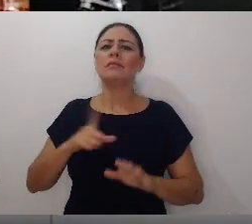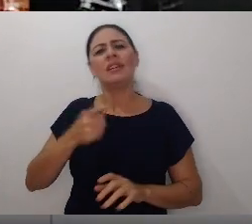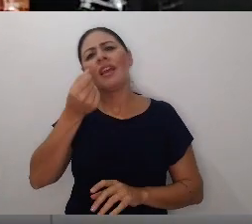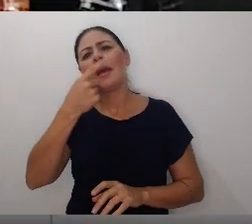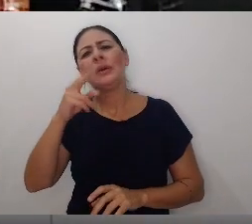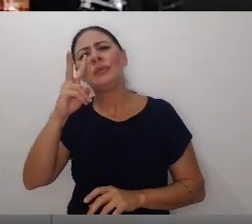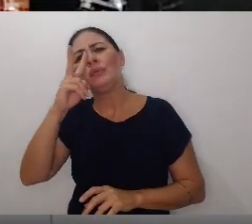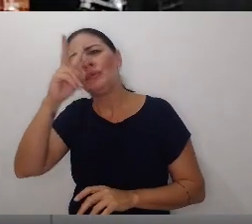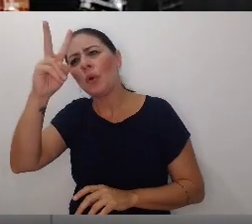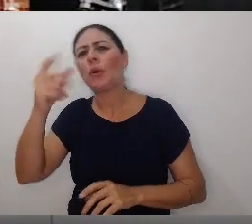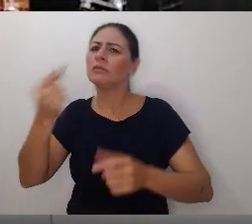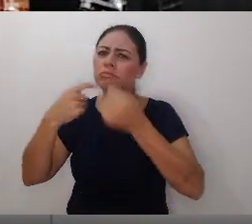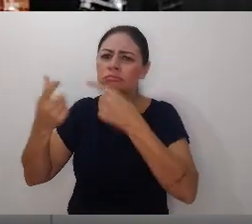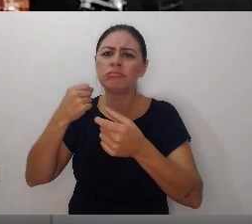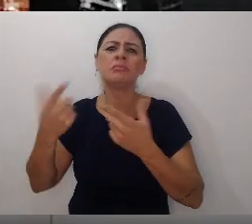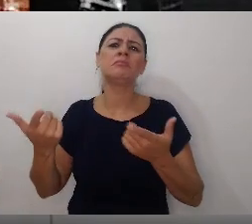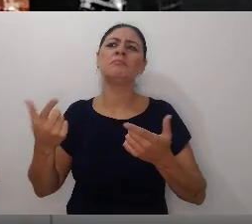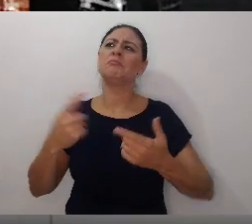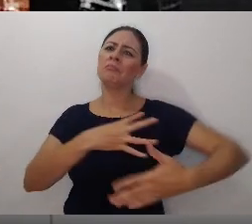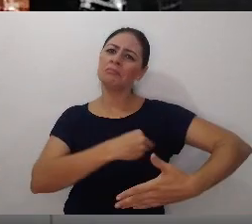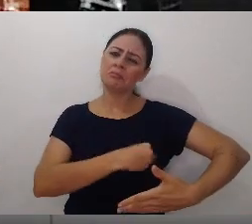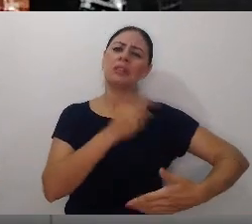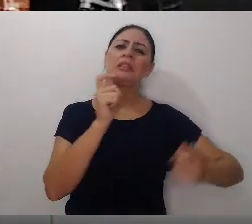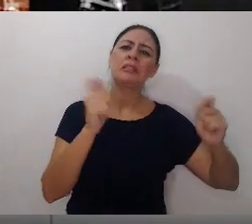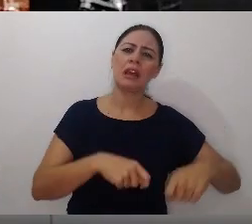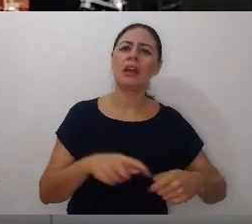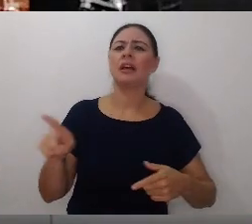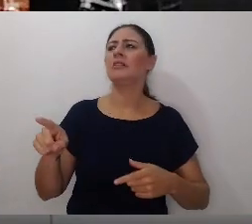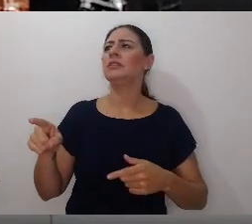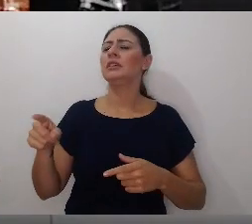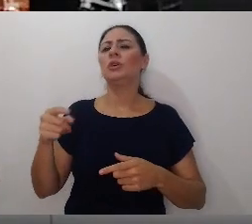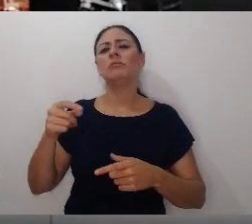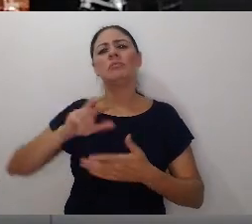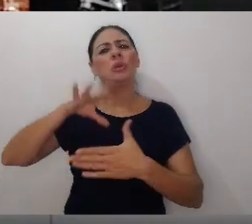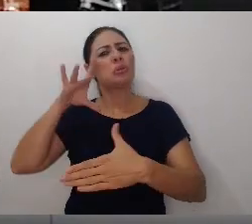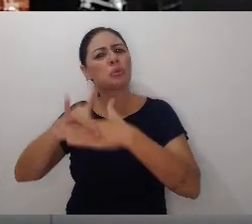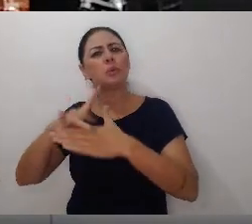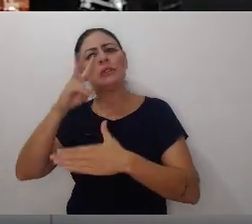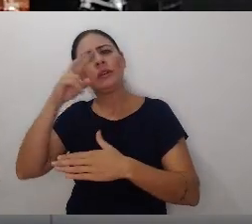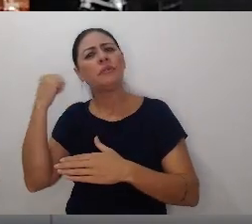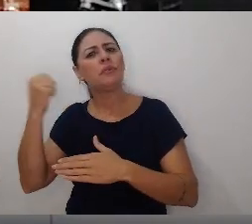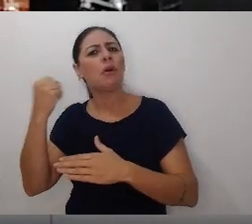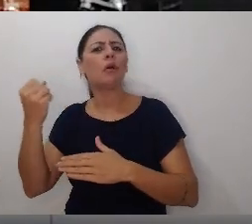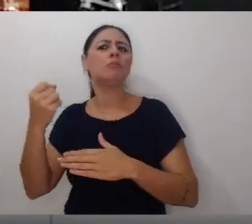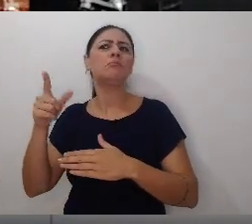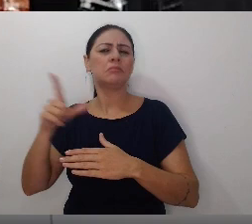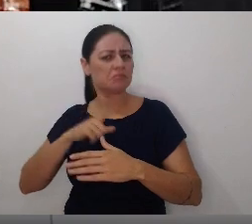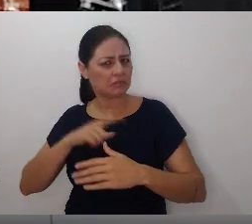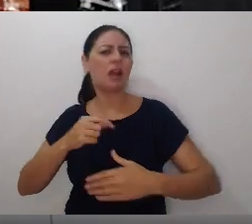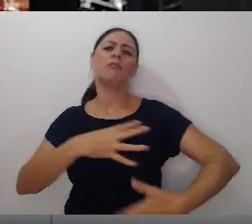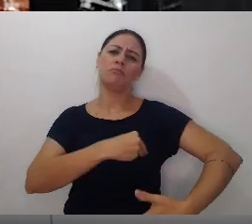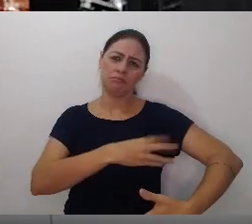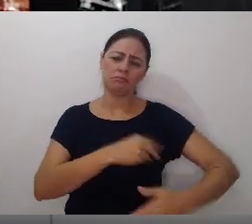HIV, nem de hepatite, que são remédios bem fortes, não contraindicam a amamentação. Doenças muito